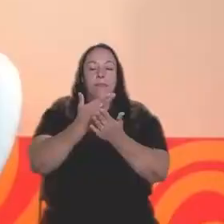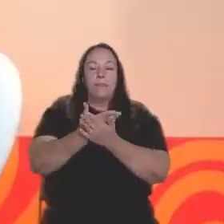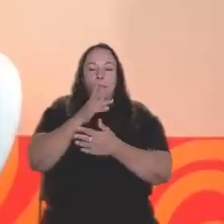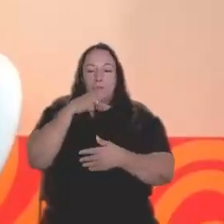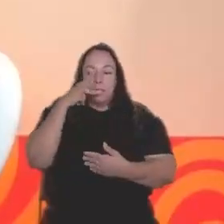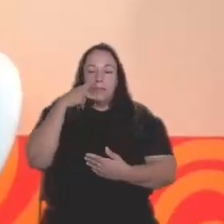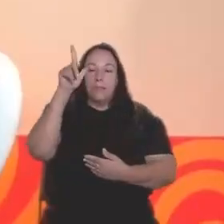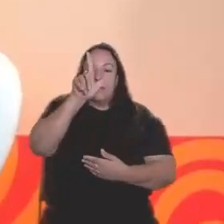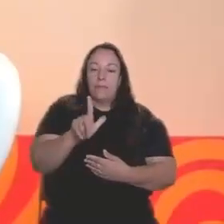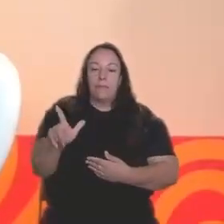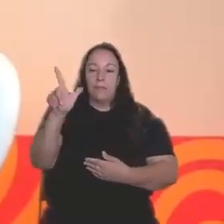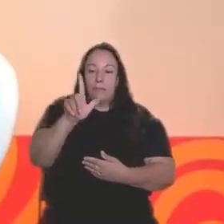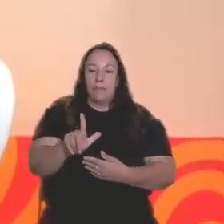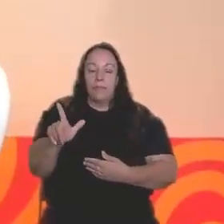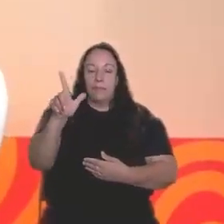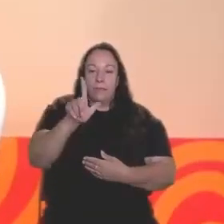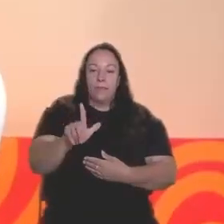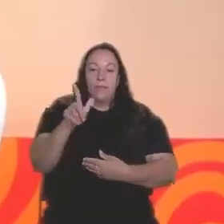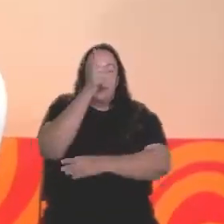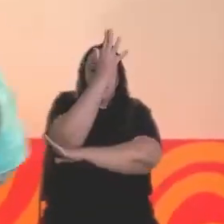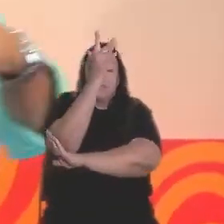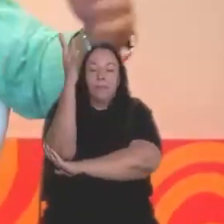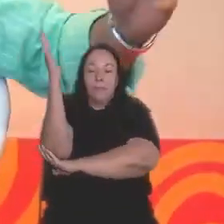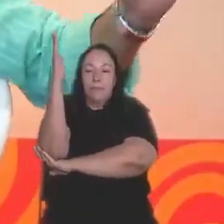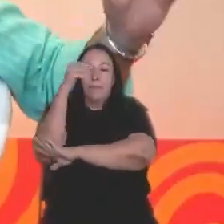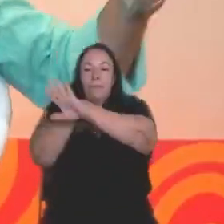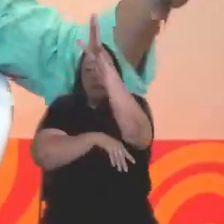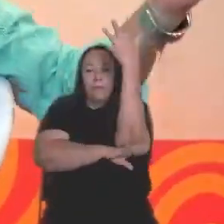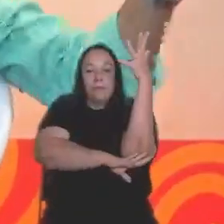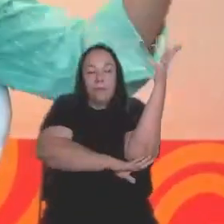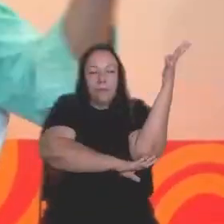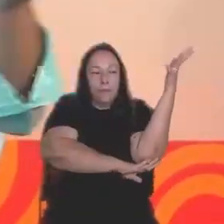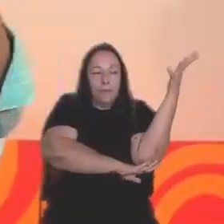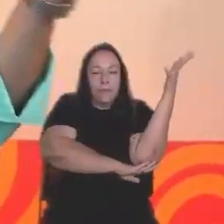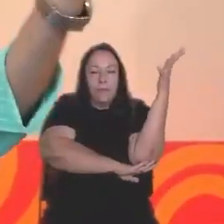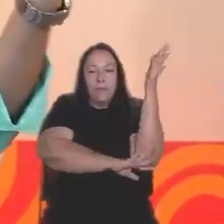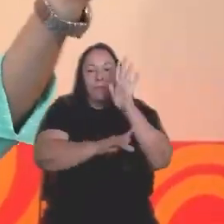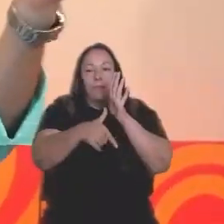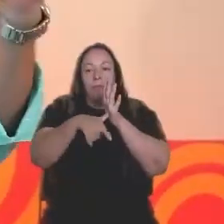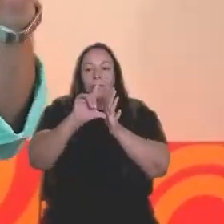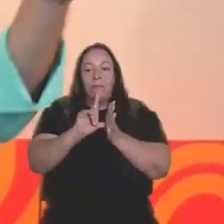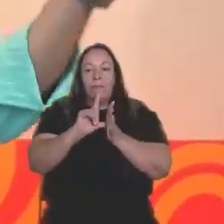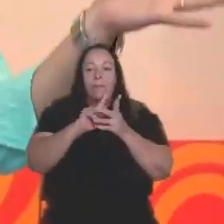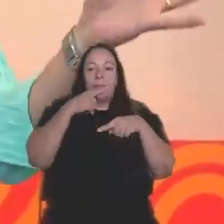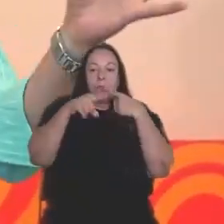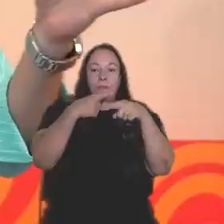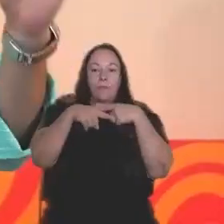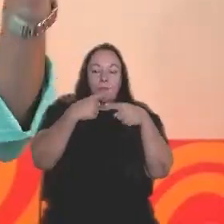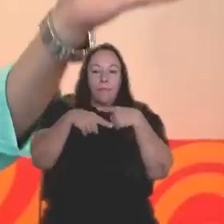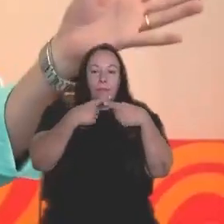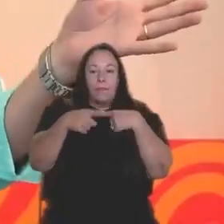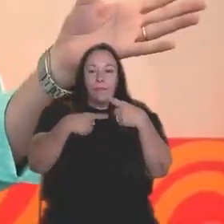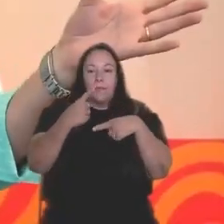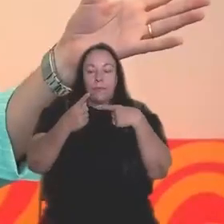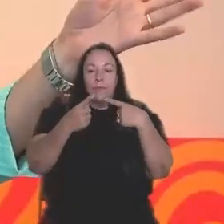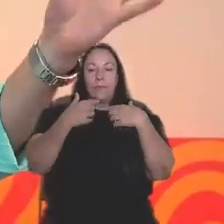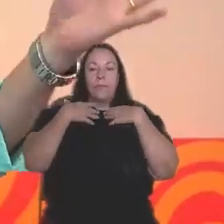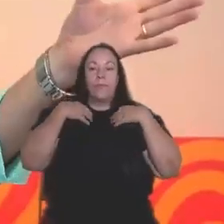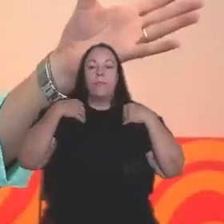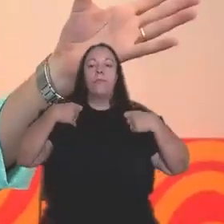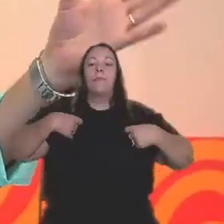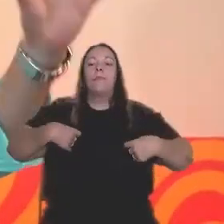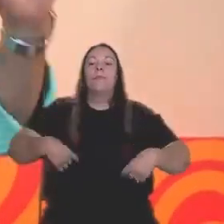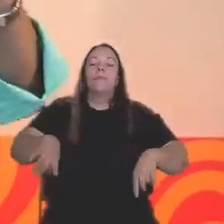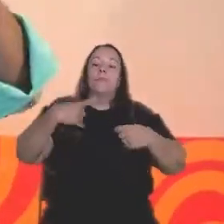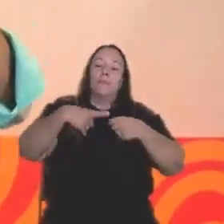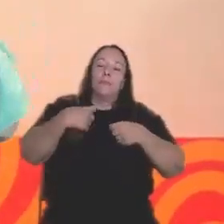literatura, de livro, nesse caso aqui, de meio ambiente. E, Guto, eu mostro ali o antes e depois, né, tem aquela primeira página. Aqui, crianças, ó, como é que era a cidade